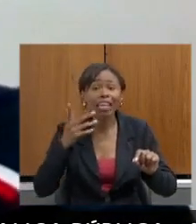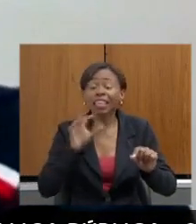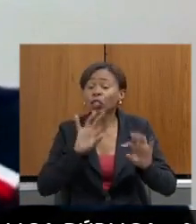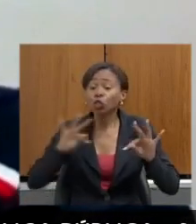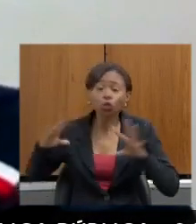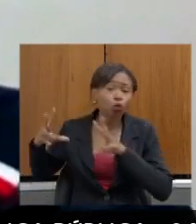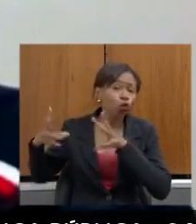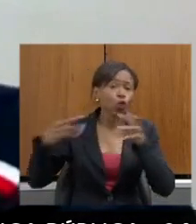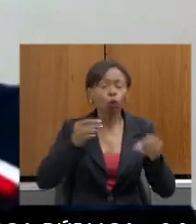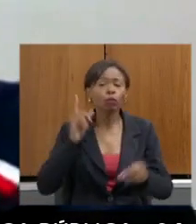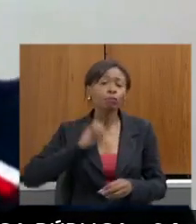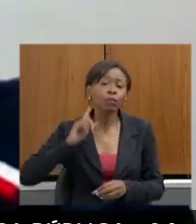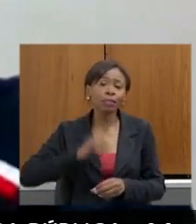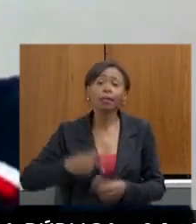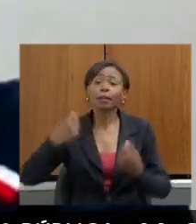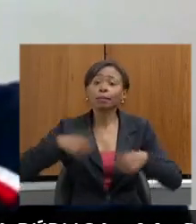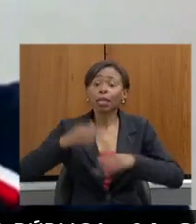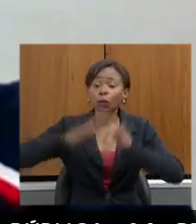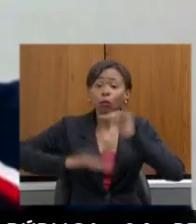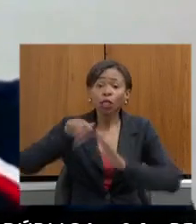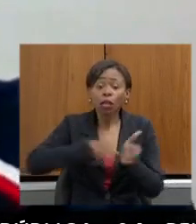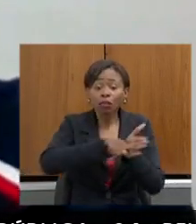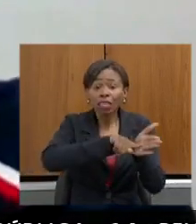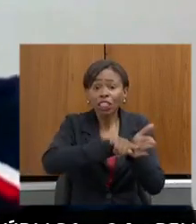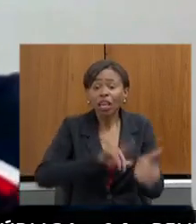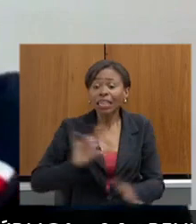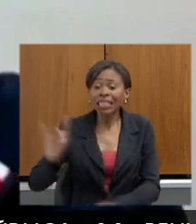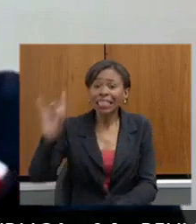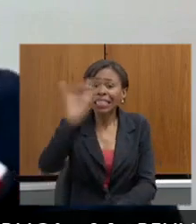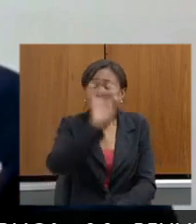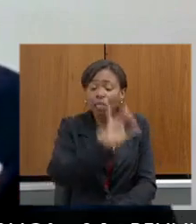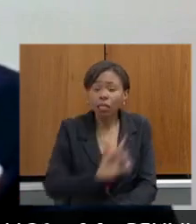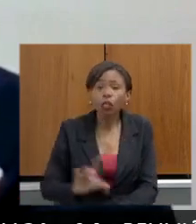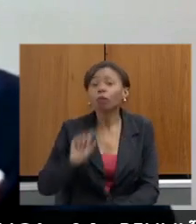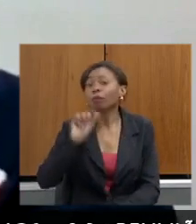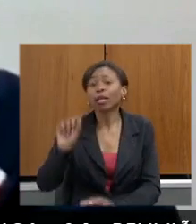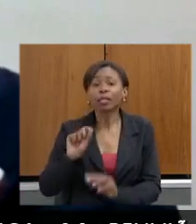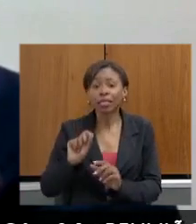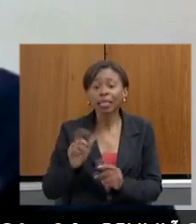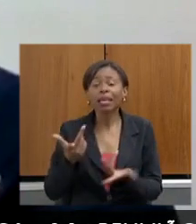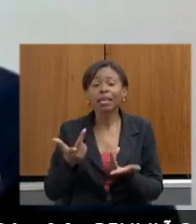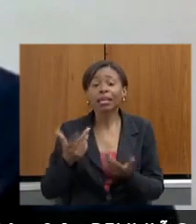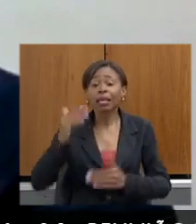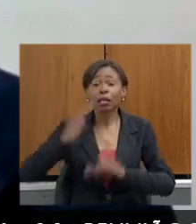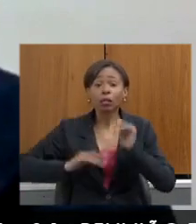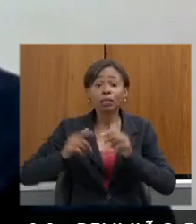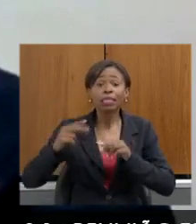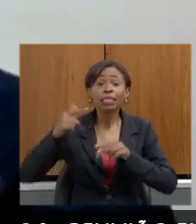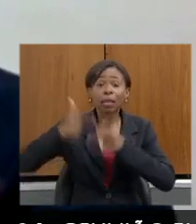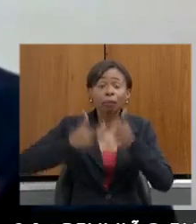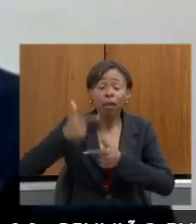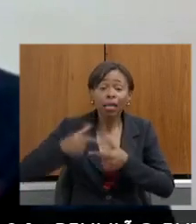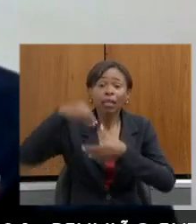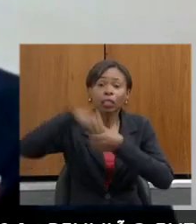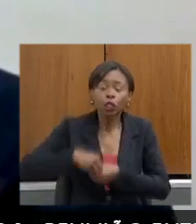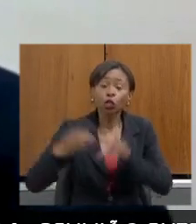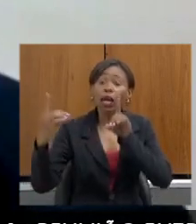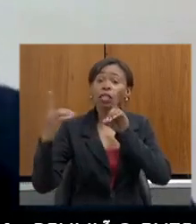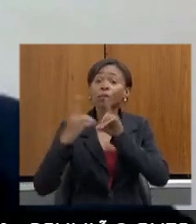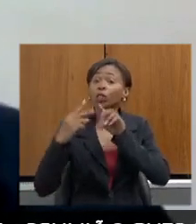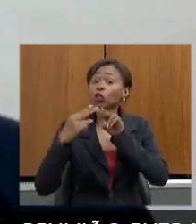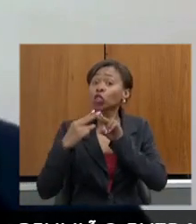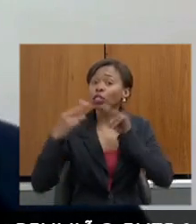pelo menos os investigadores necessário para acompanhar o plantão digital Inter o Olho no Olho o olho